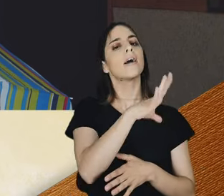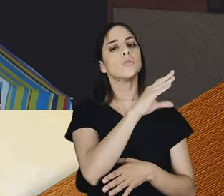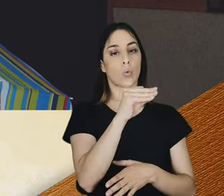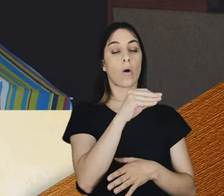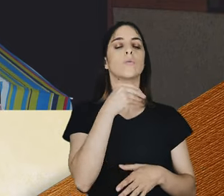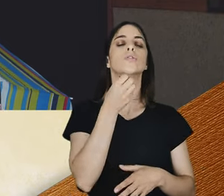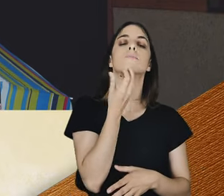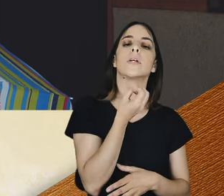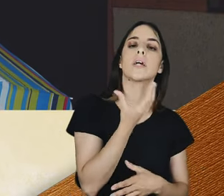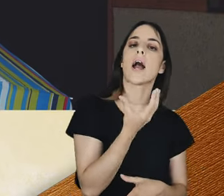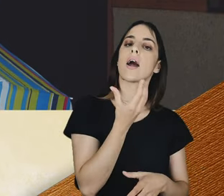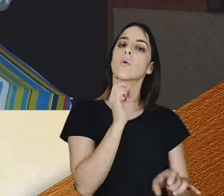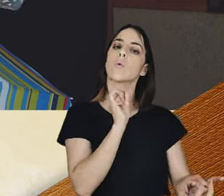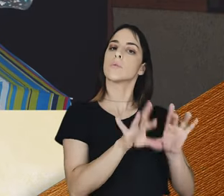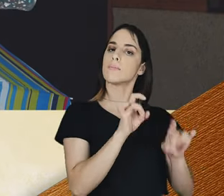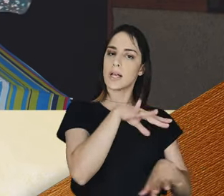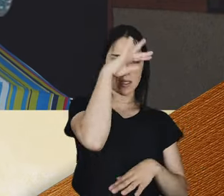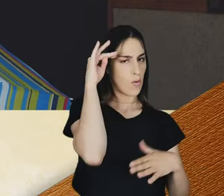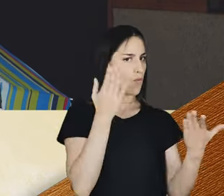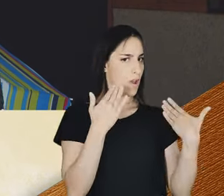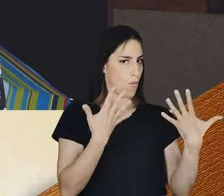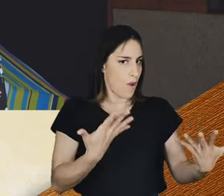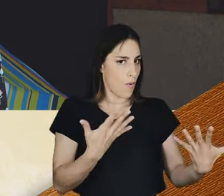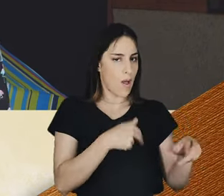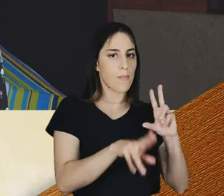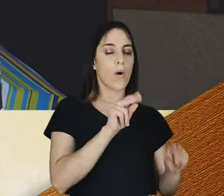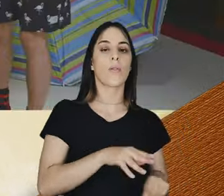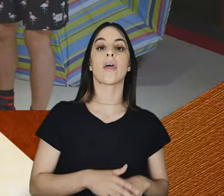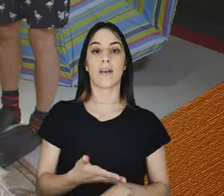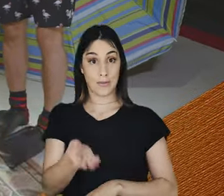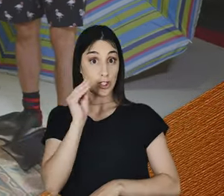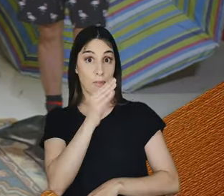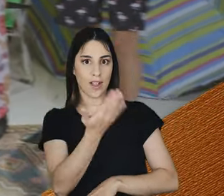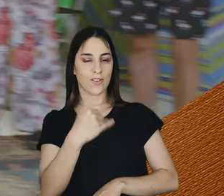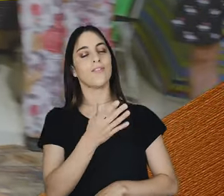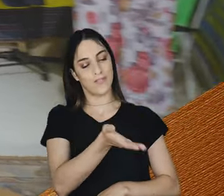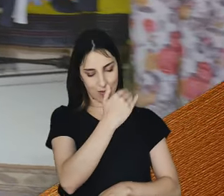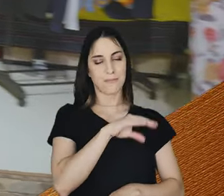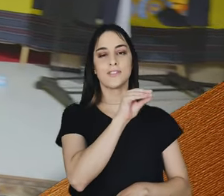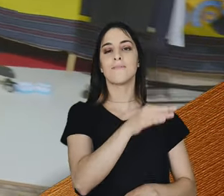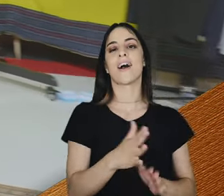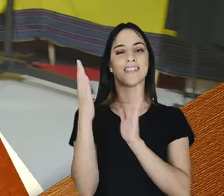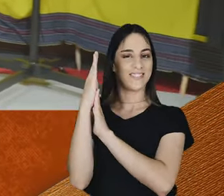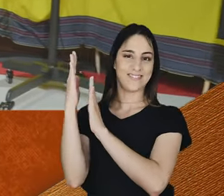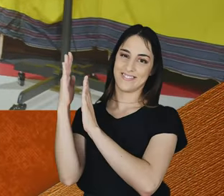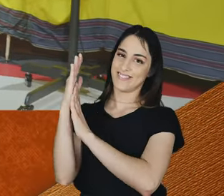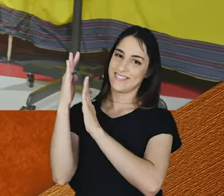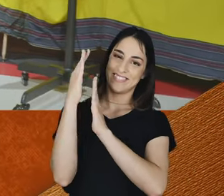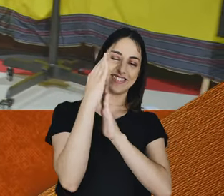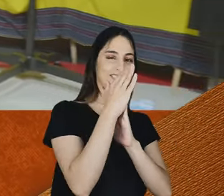algumas tendências do verão. Espetacular, espetacular. Vamos chamá-lo? Vamos chamá-lo. Vamos chamá-lo. Vem ele, João da Champ. Uma salva de palmas da nossa produção.